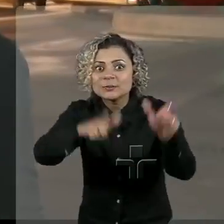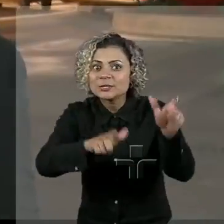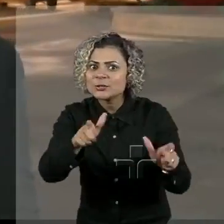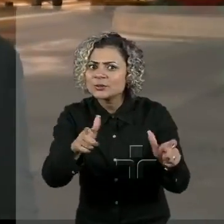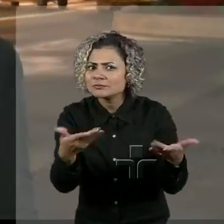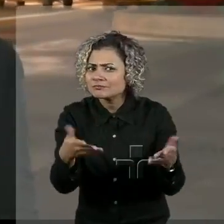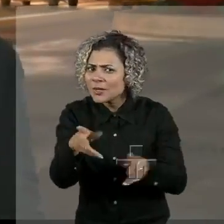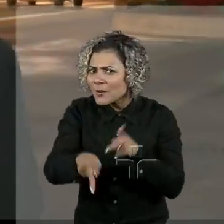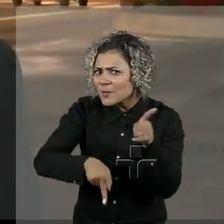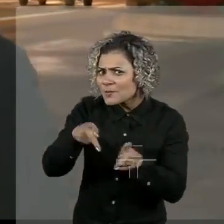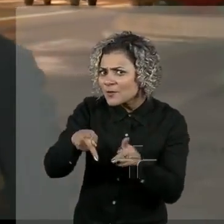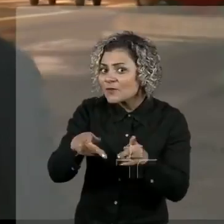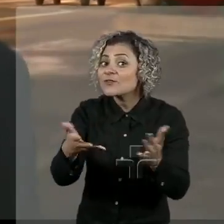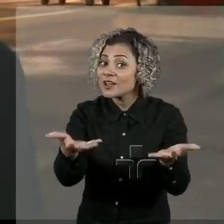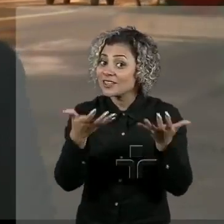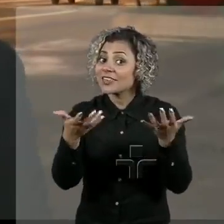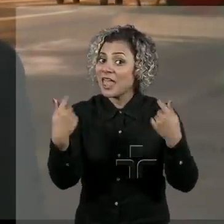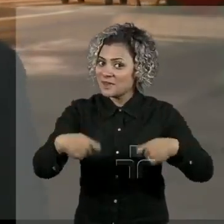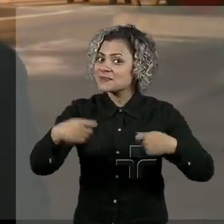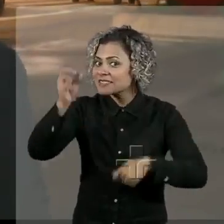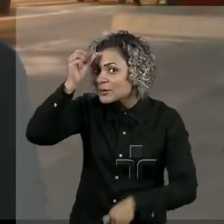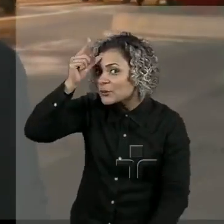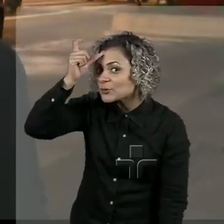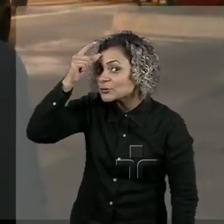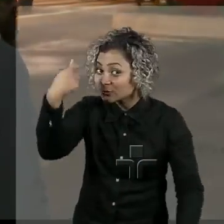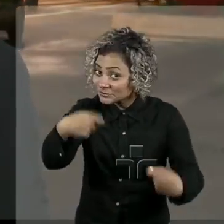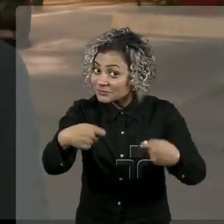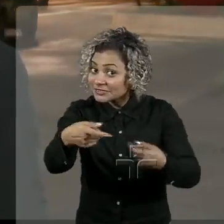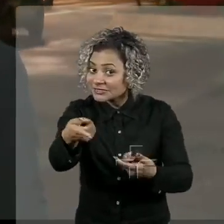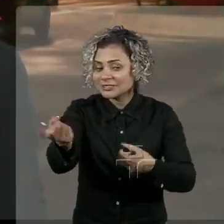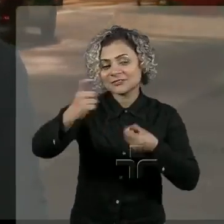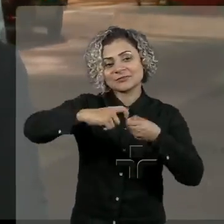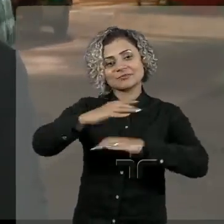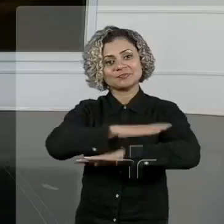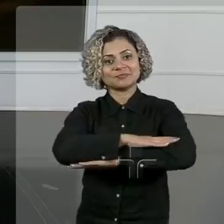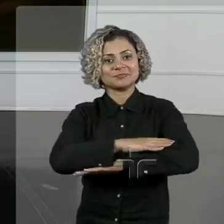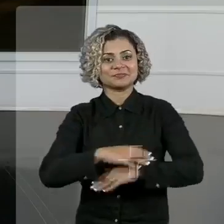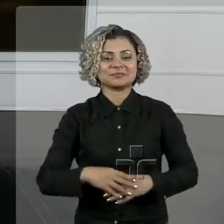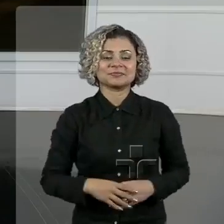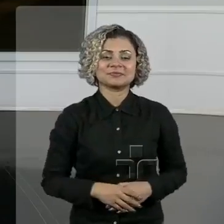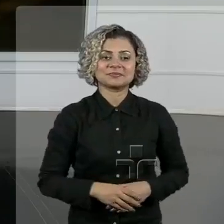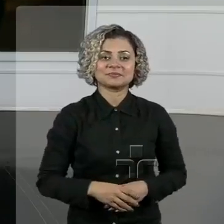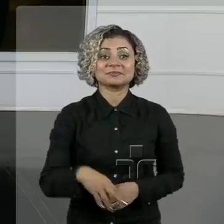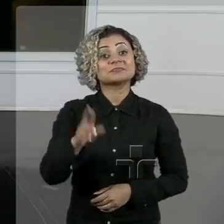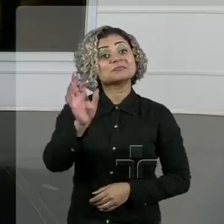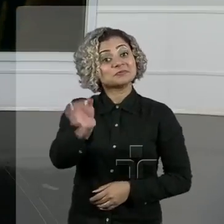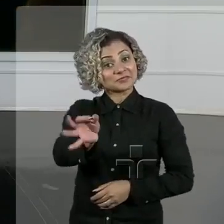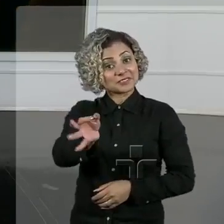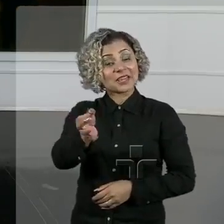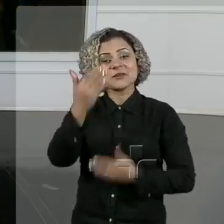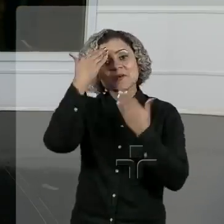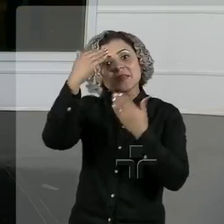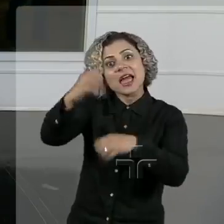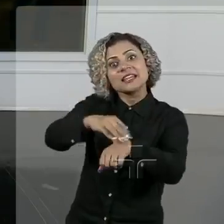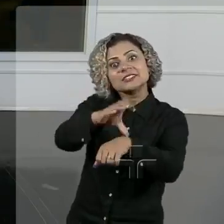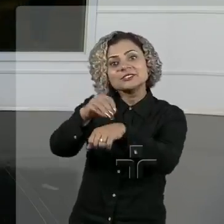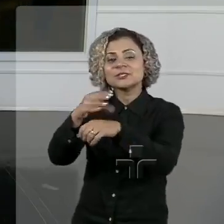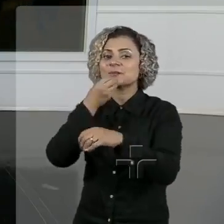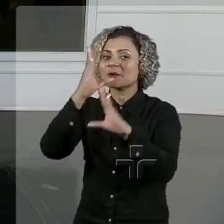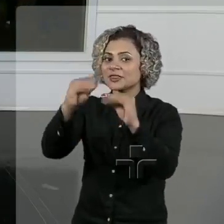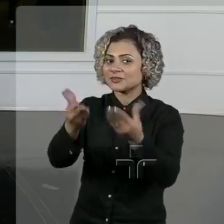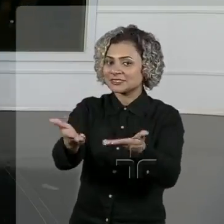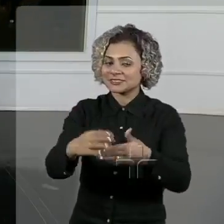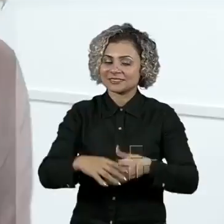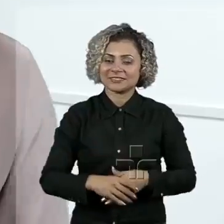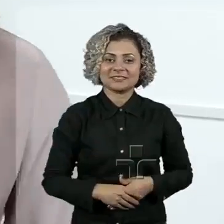porque o povo precisa de cultura, não é, Joyce? Com vocês aí no estúdio. É isso aí, Luísa. Obrigada pelas dicas. Boa noite para